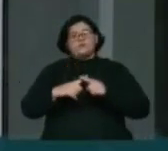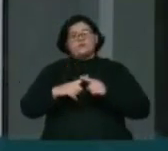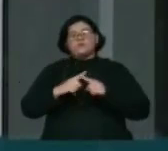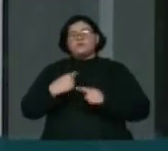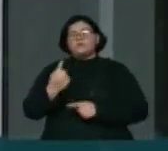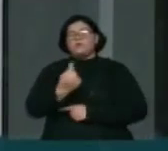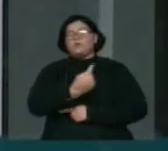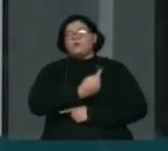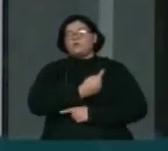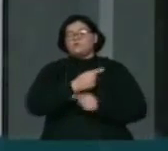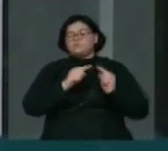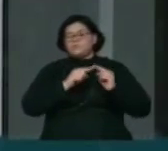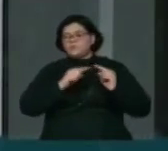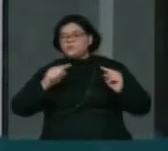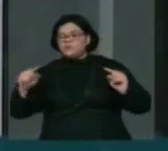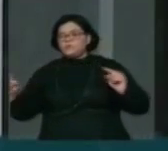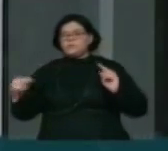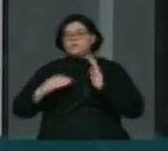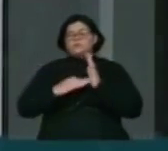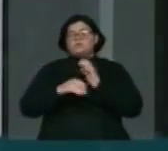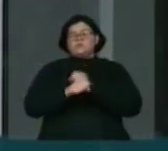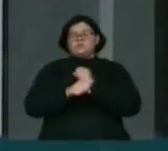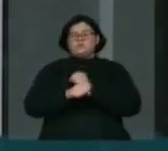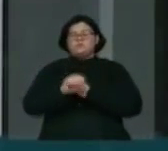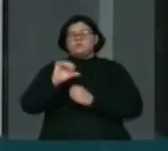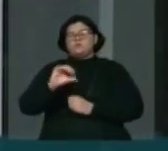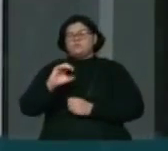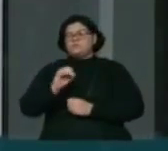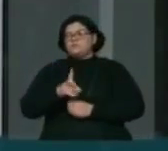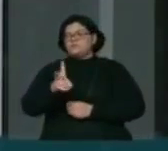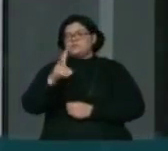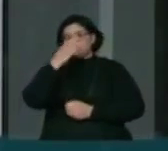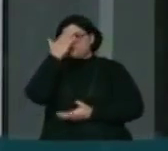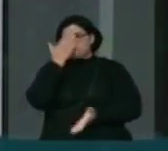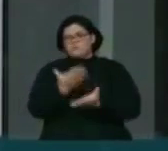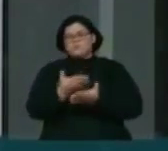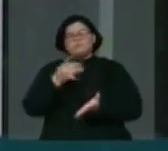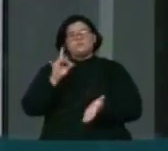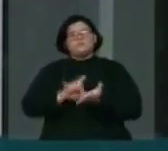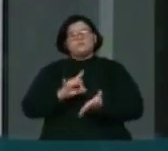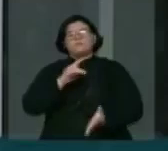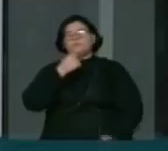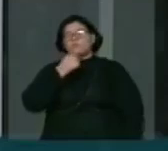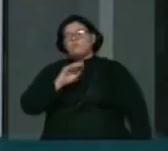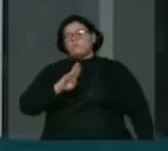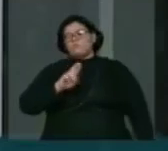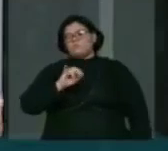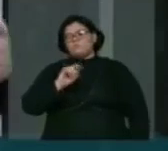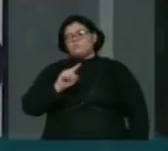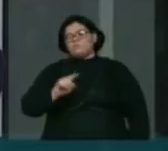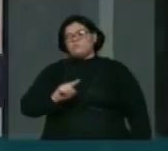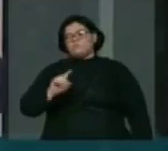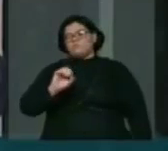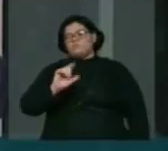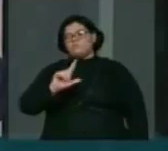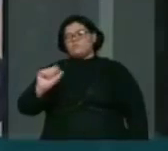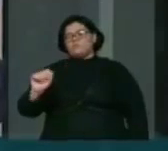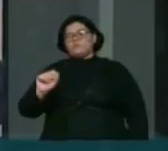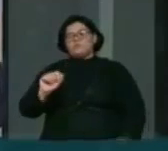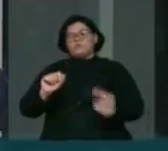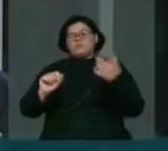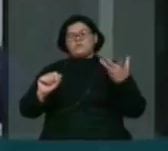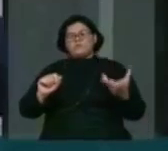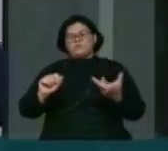o período até os anos 90, sempre acreditamos piamente que o Brizola era um homem cujo destino